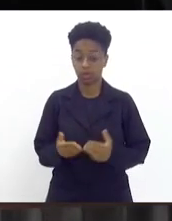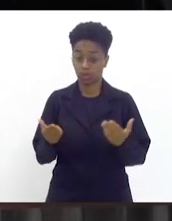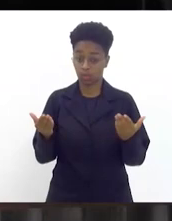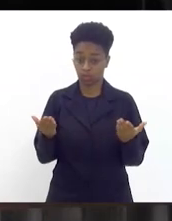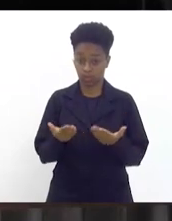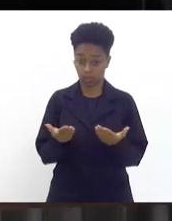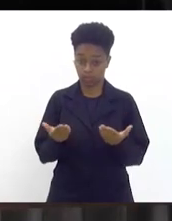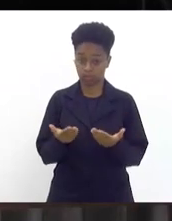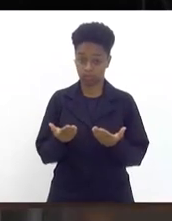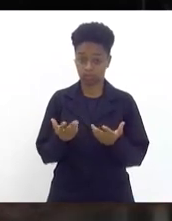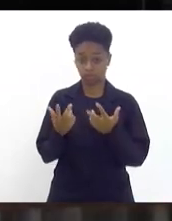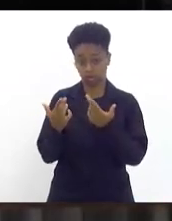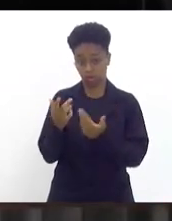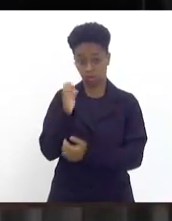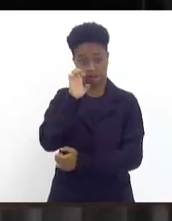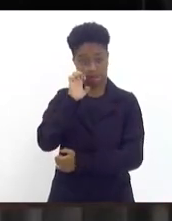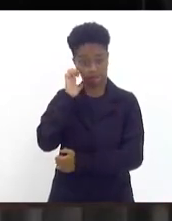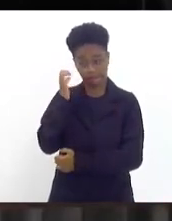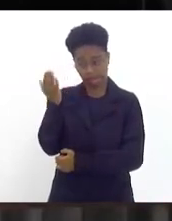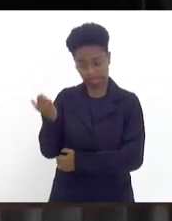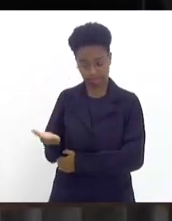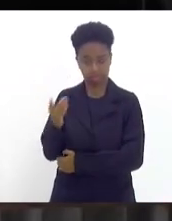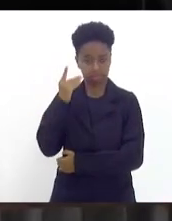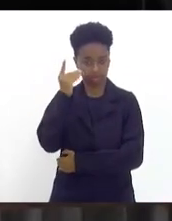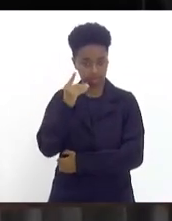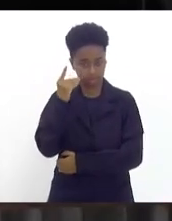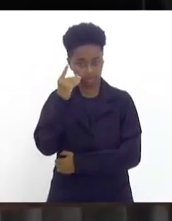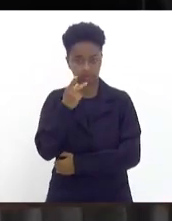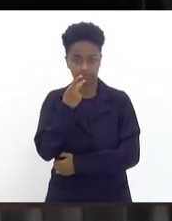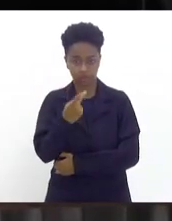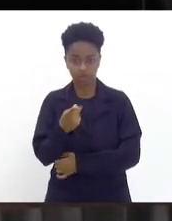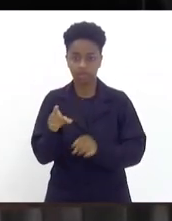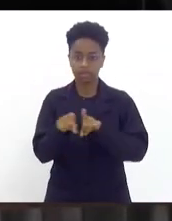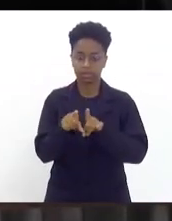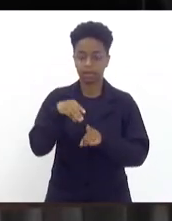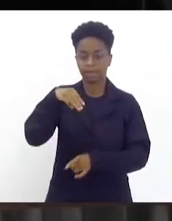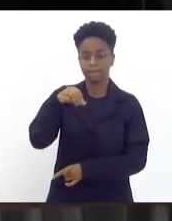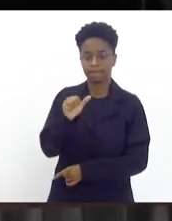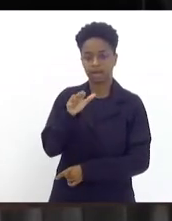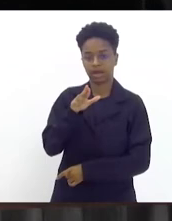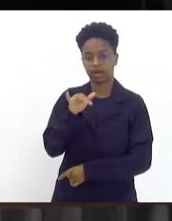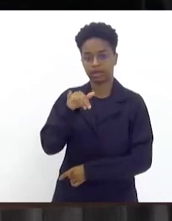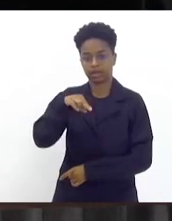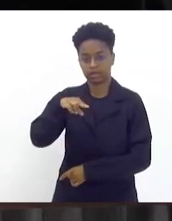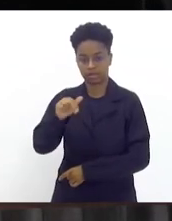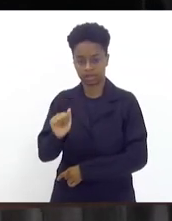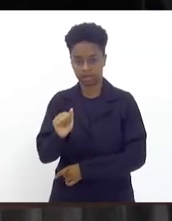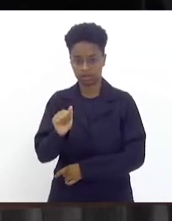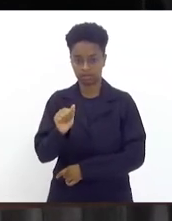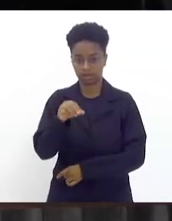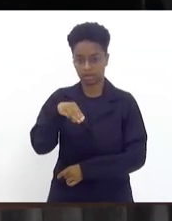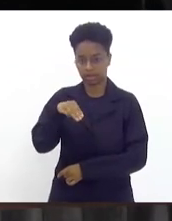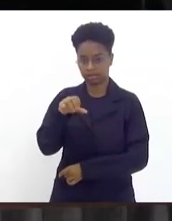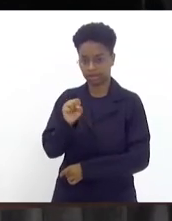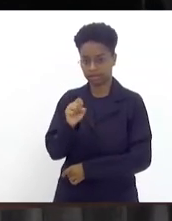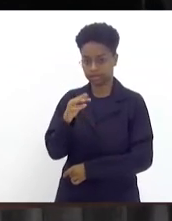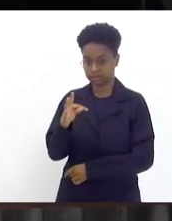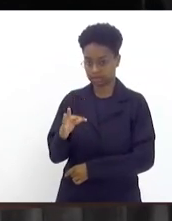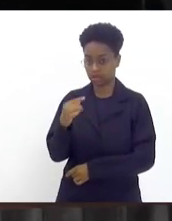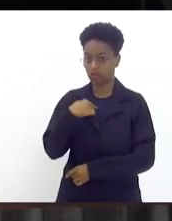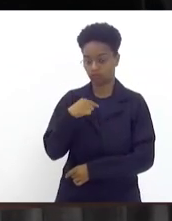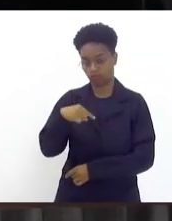como a deputada Érica takimoto e a deputada Marina do MST estive na